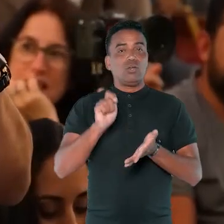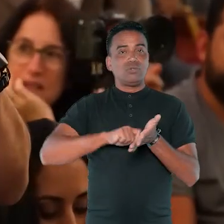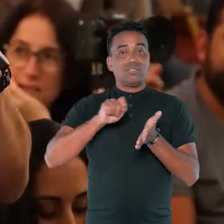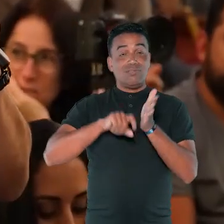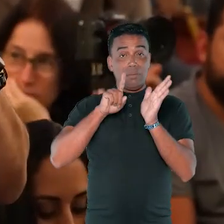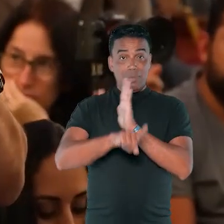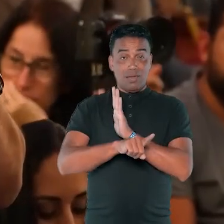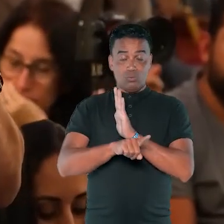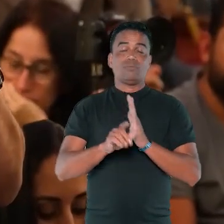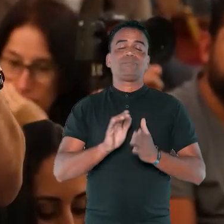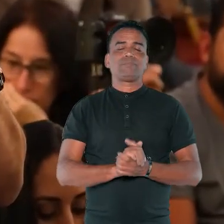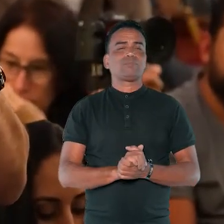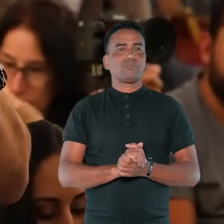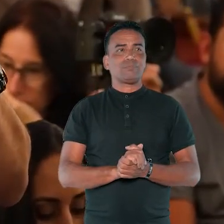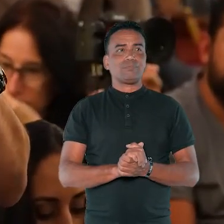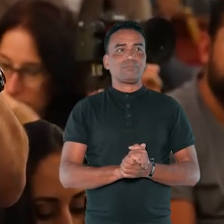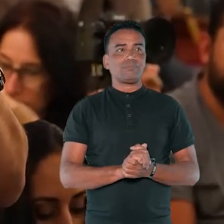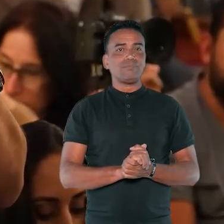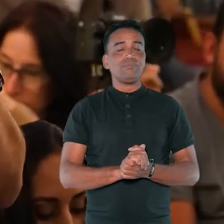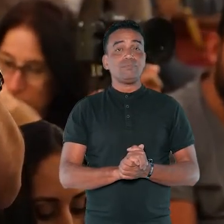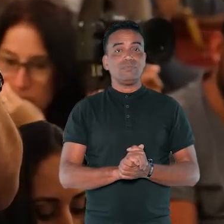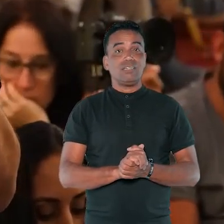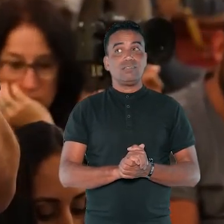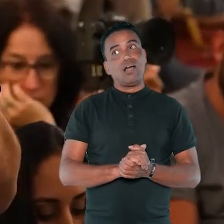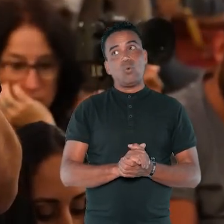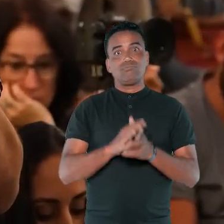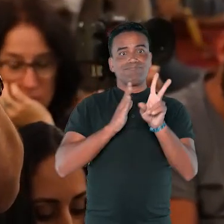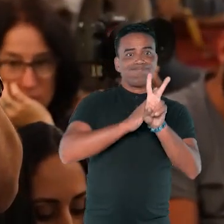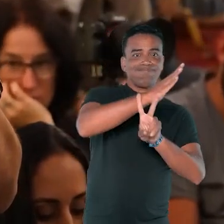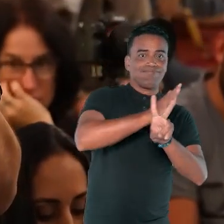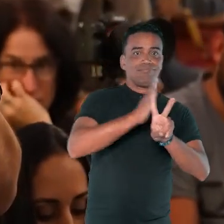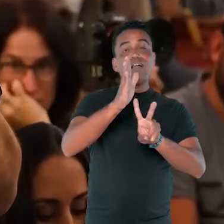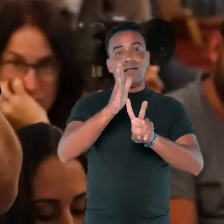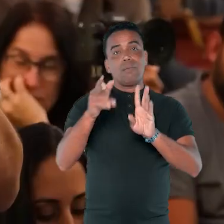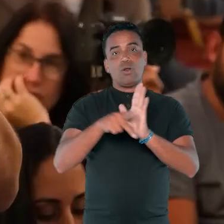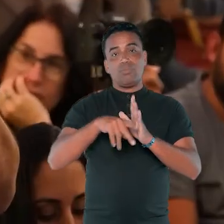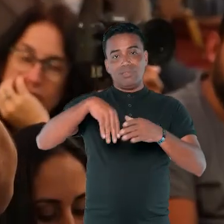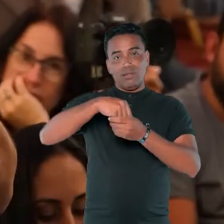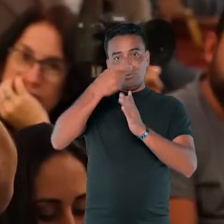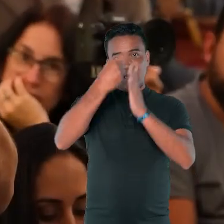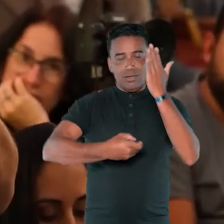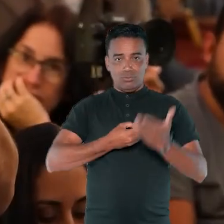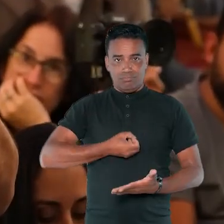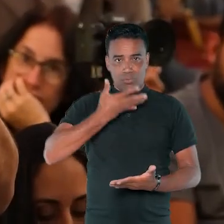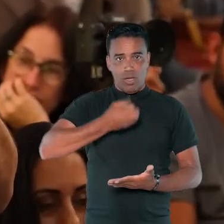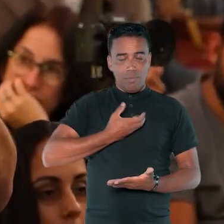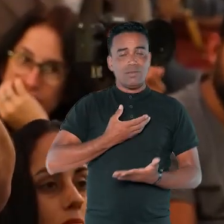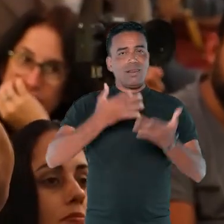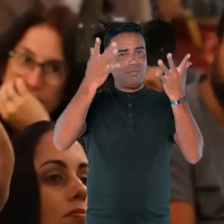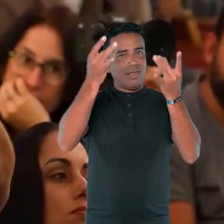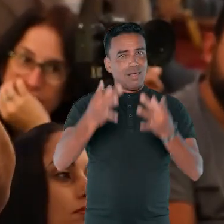perguntinha aqui. Considerando a dualidade presente no poema do Afonso, onde ele descreve um Brasil